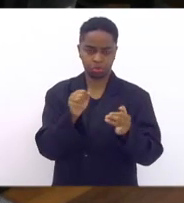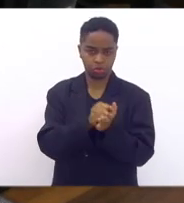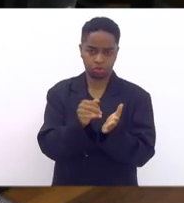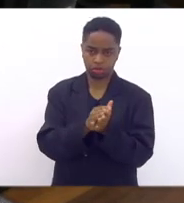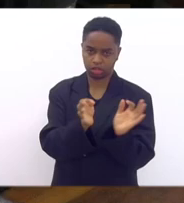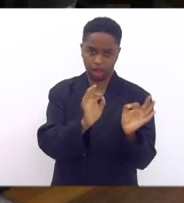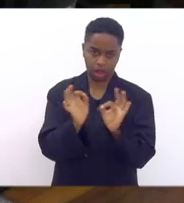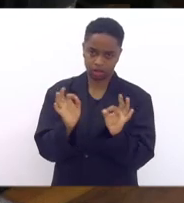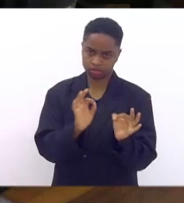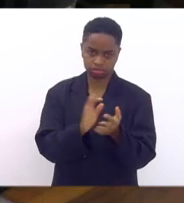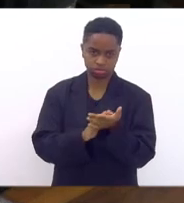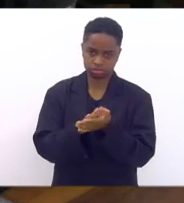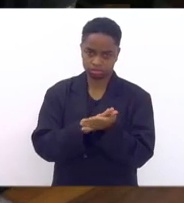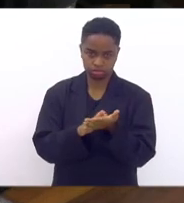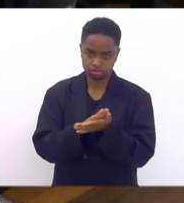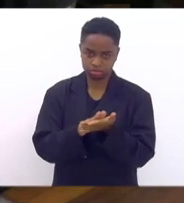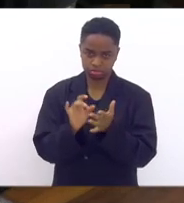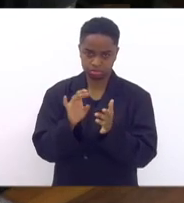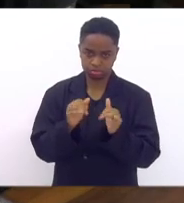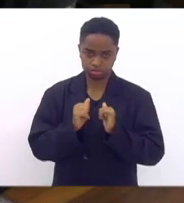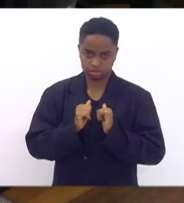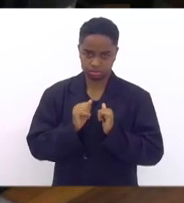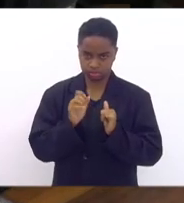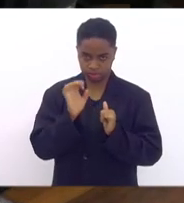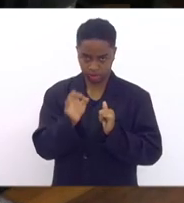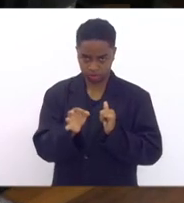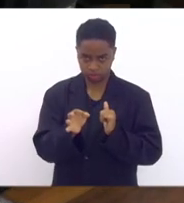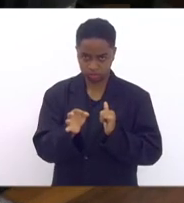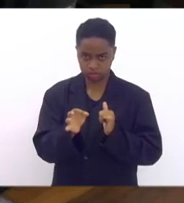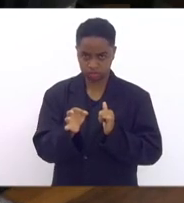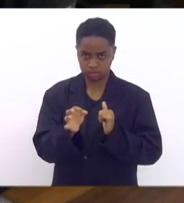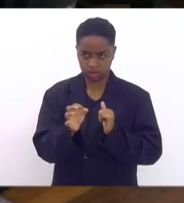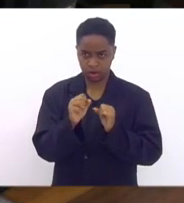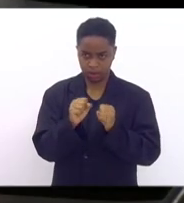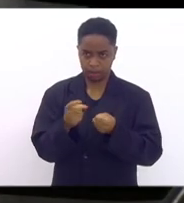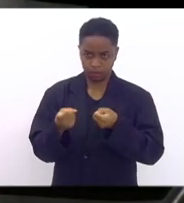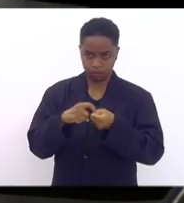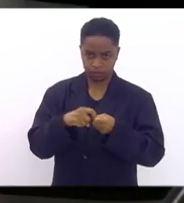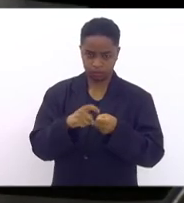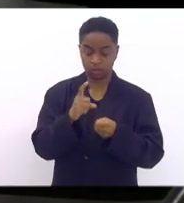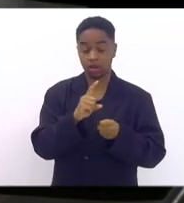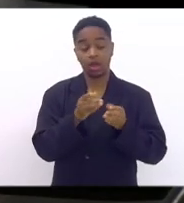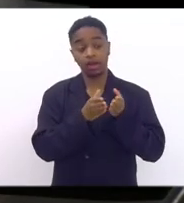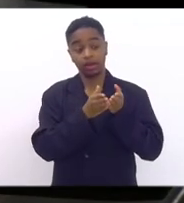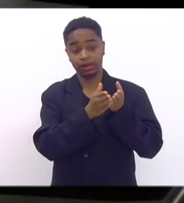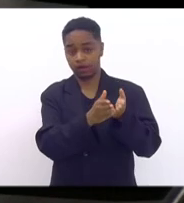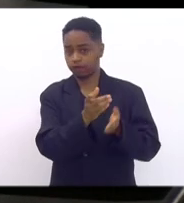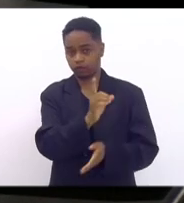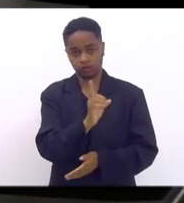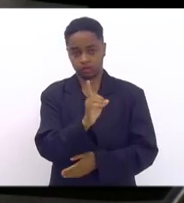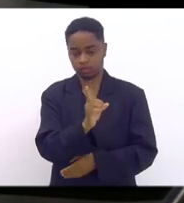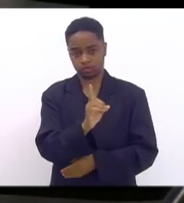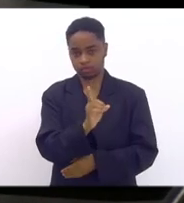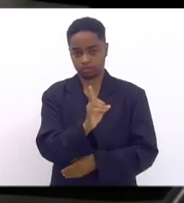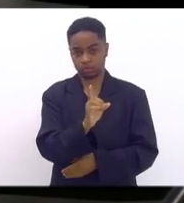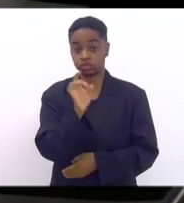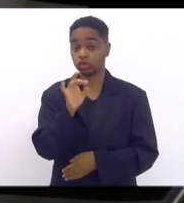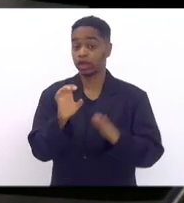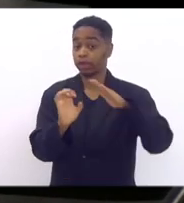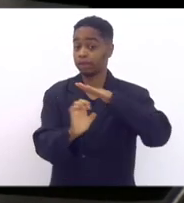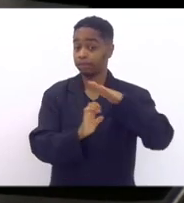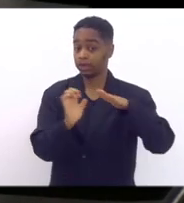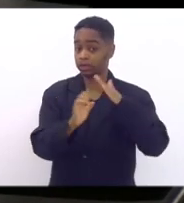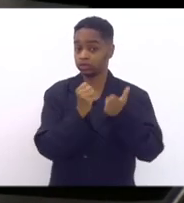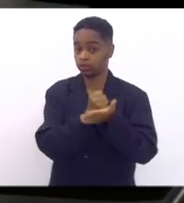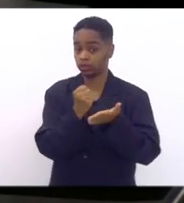qualquer multa qualquer instrumento que o Puna ele pode voltar a navio diretamente não nós fizemos a empresa que